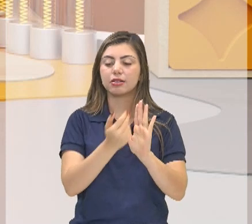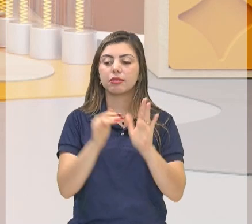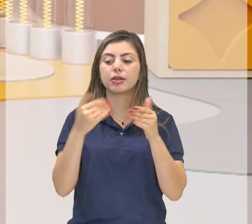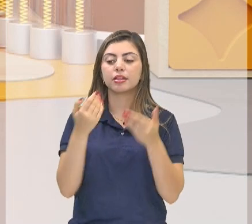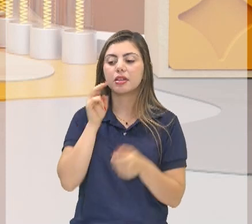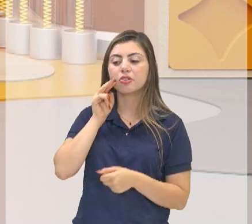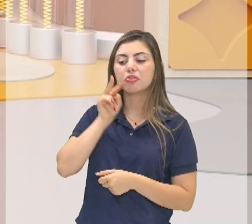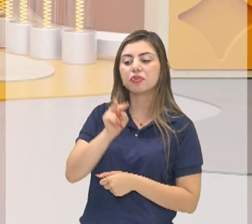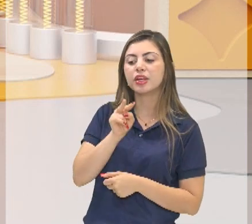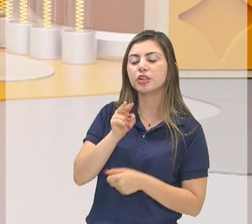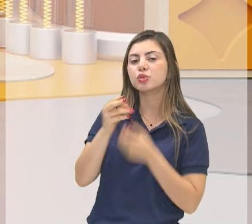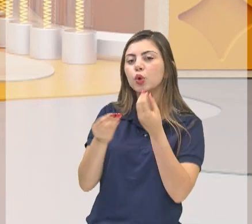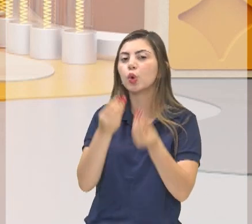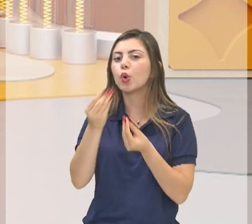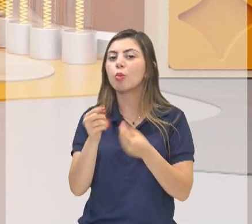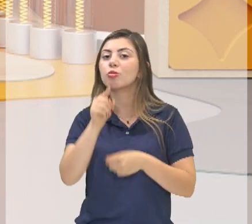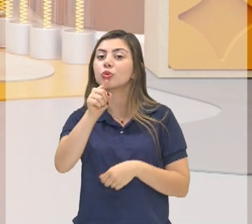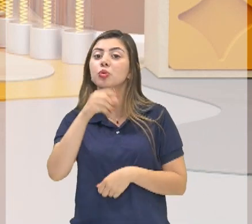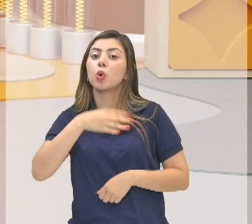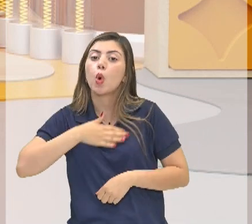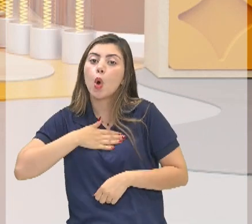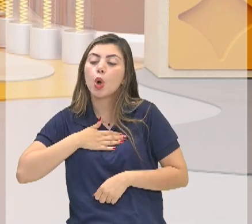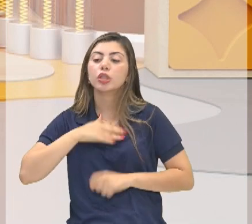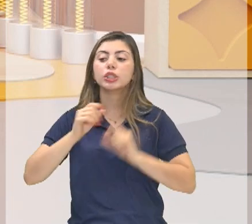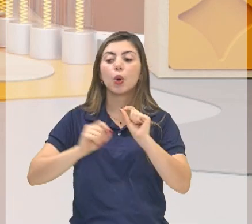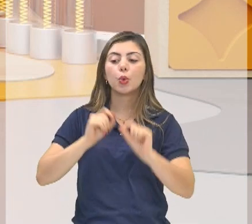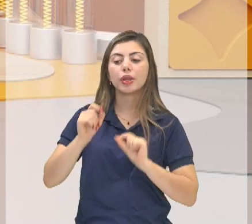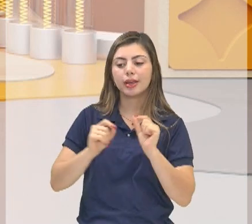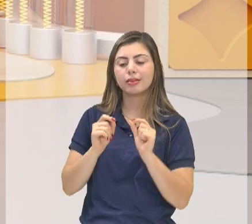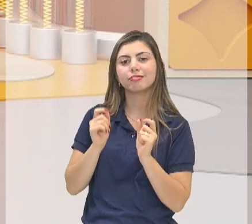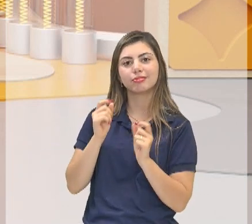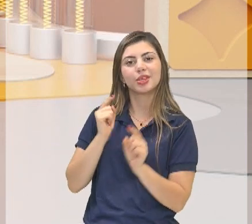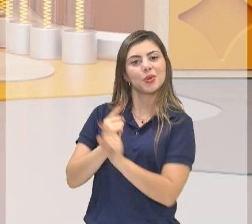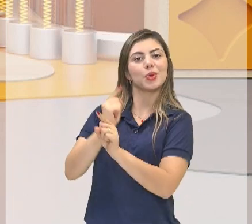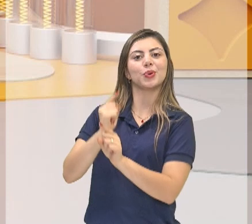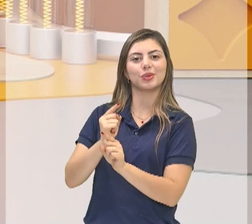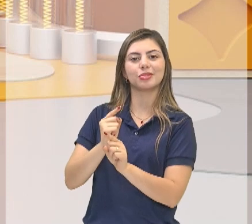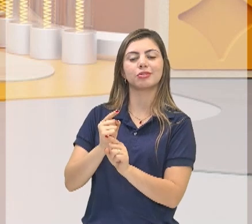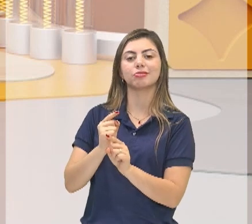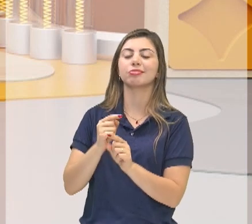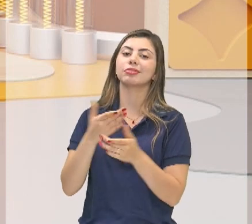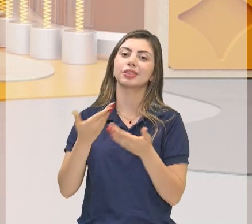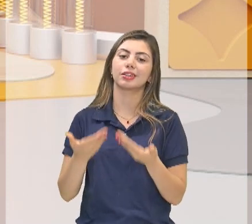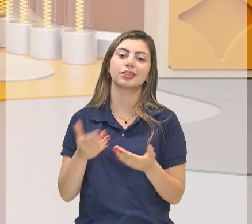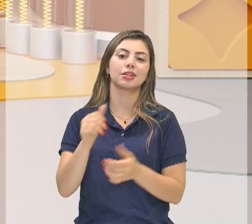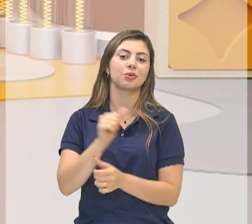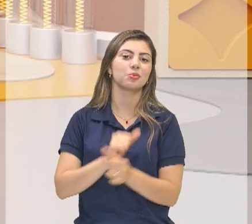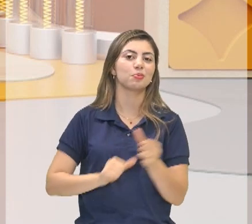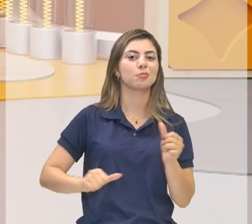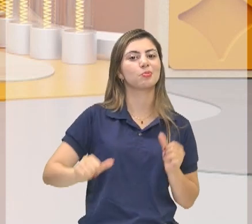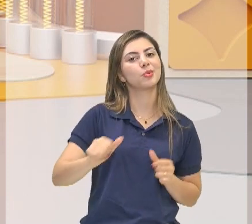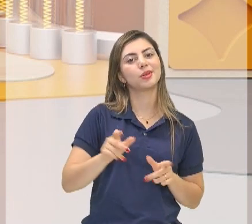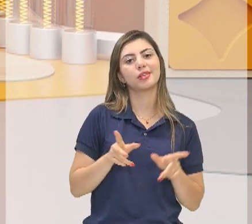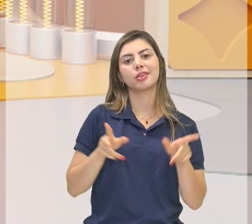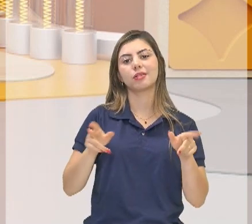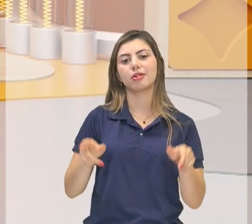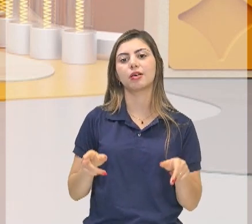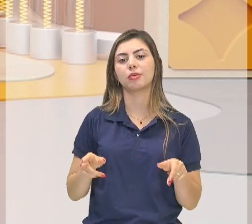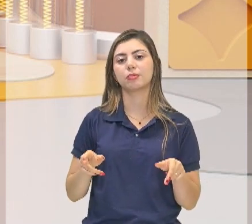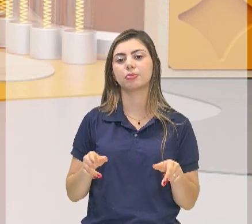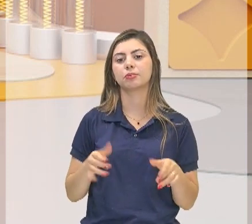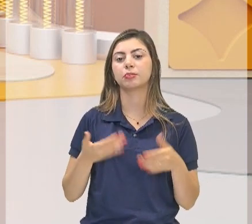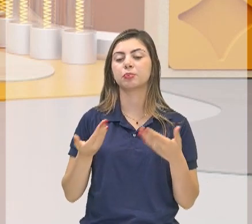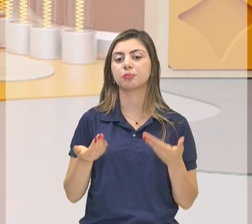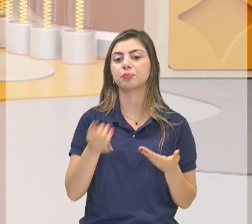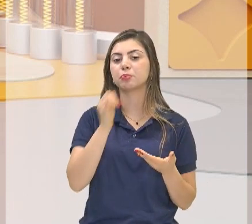imediata daquilo que você gosta, né, de efetuar a leitura. Assim, imagina que eu vou a um